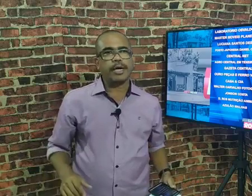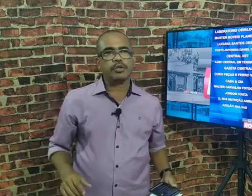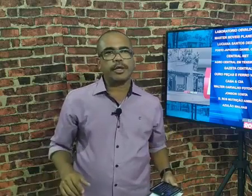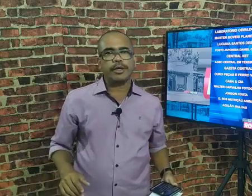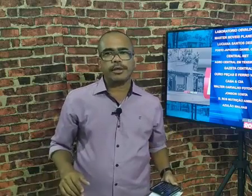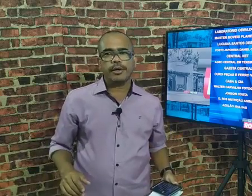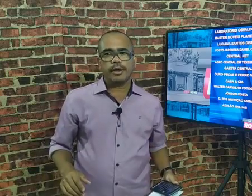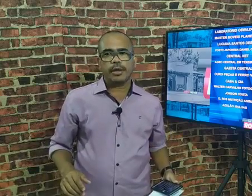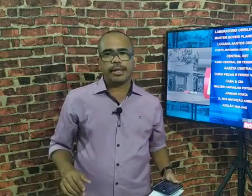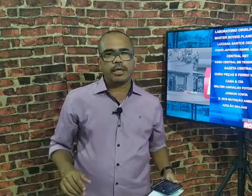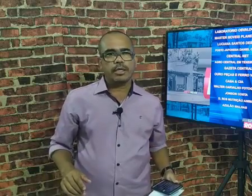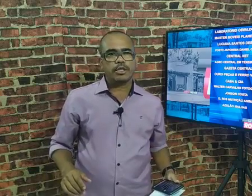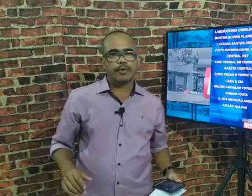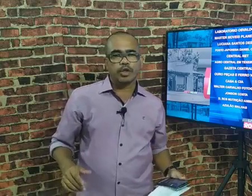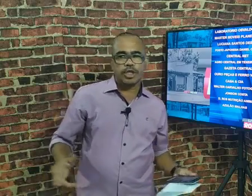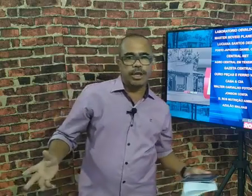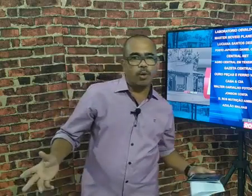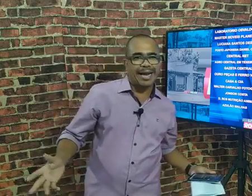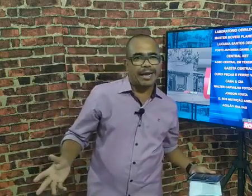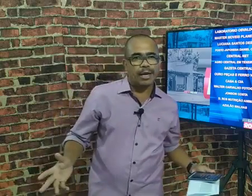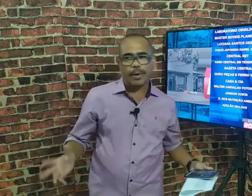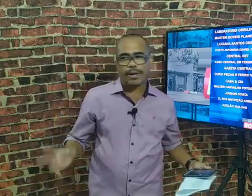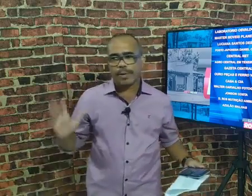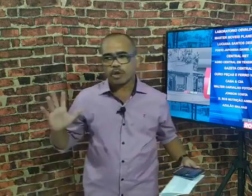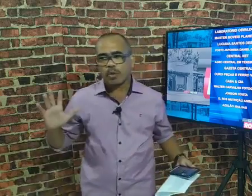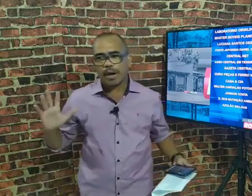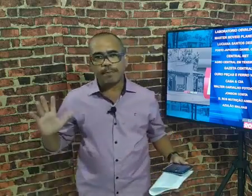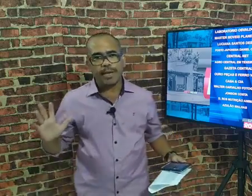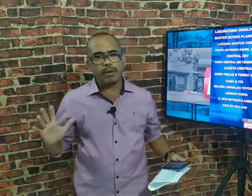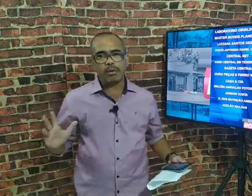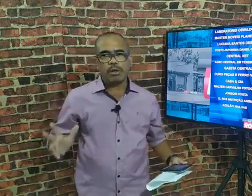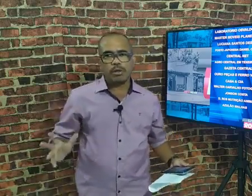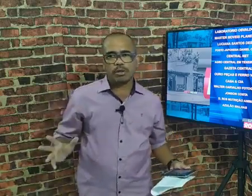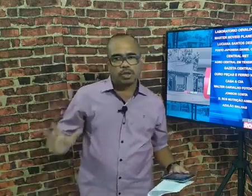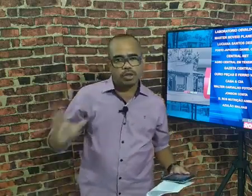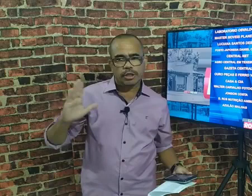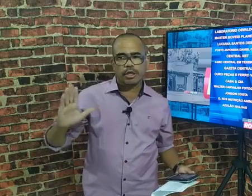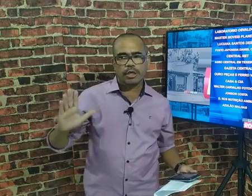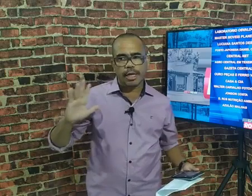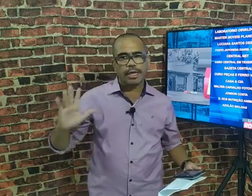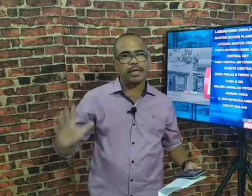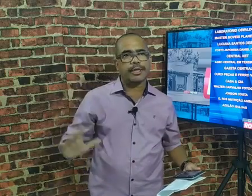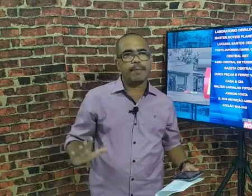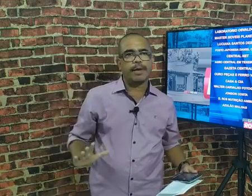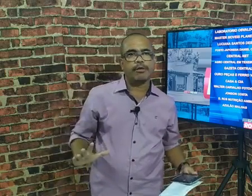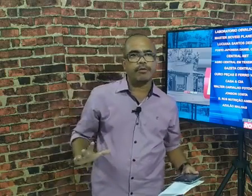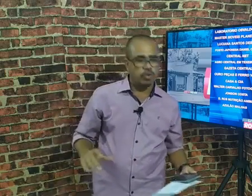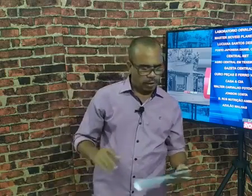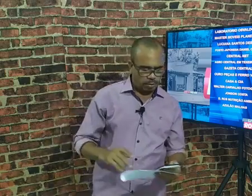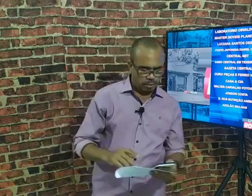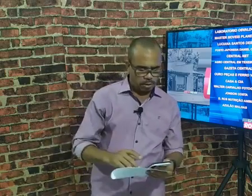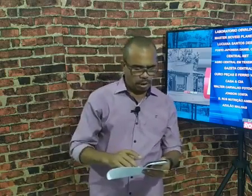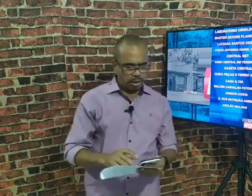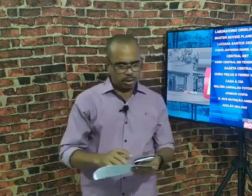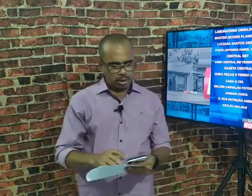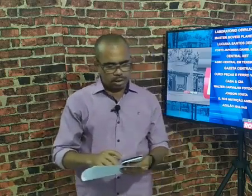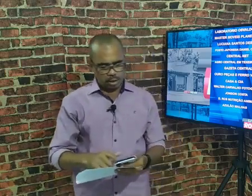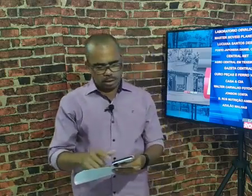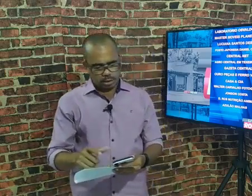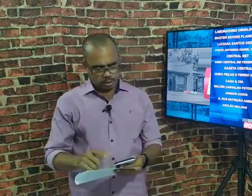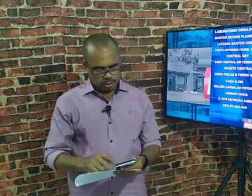seu comentário em baixo aí né que vocês querem o carecão aqui mais com cabelo ou se eu já tenho que dar aquele tapa aqui no visual